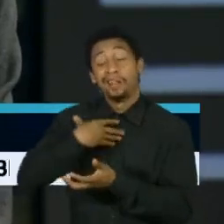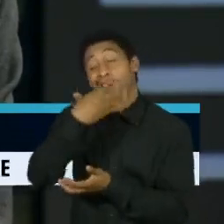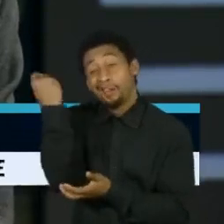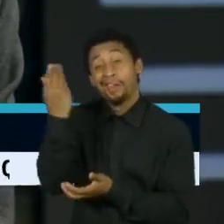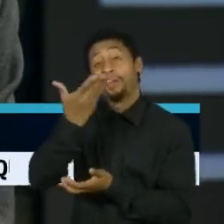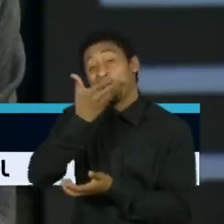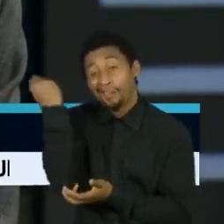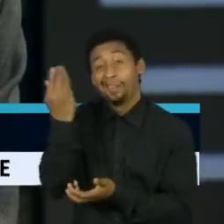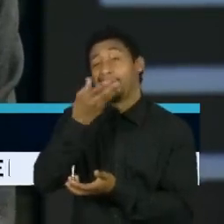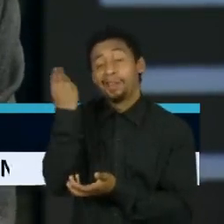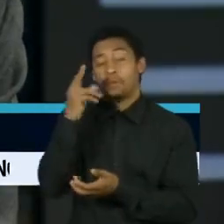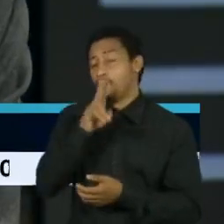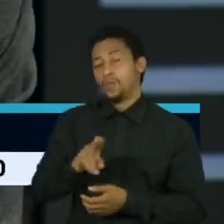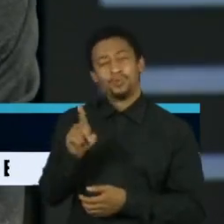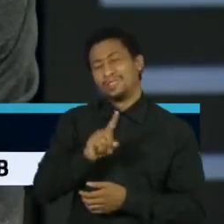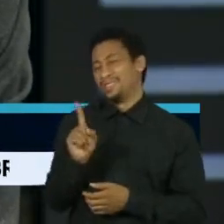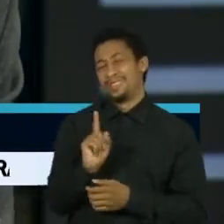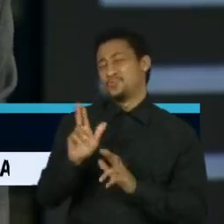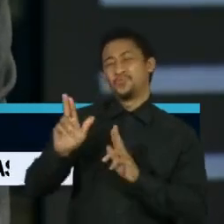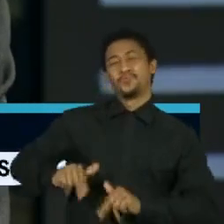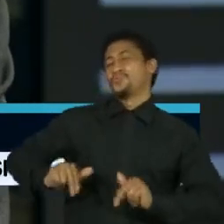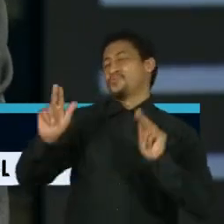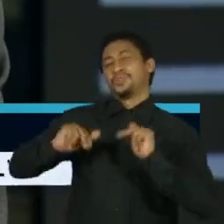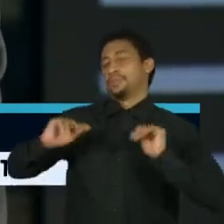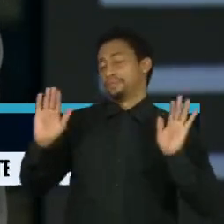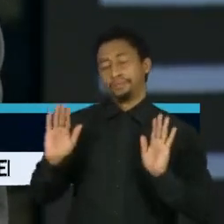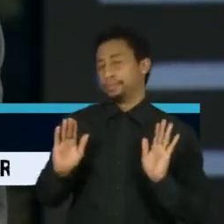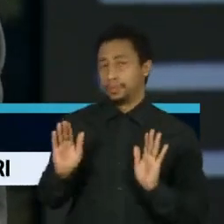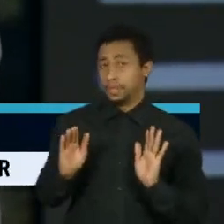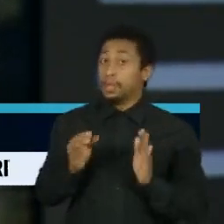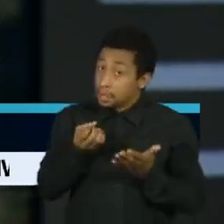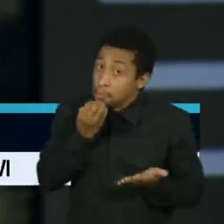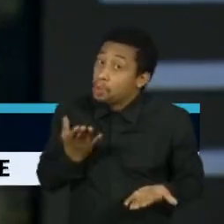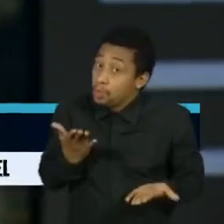nunca isso. Ainda bem, porque senão ia dar problema. Meu pai ia dar problema, certamente.